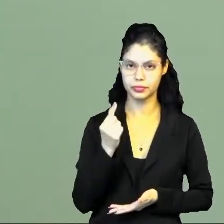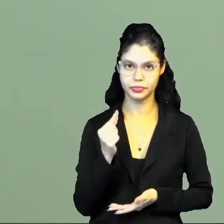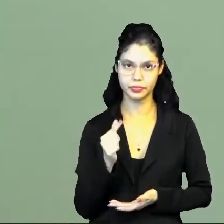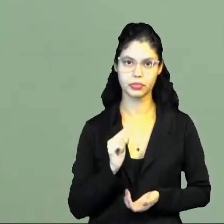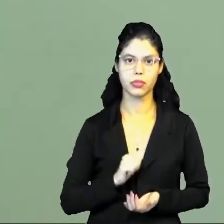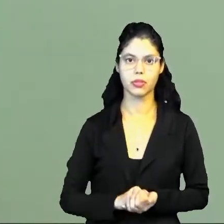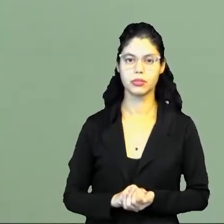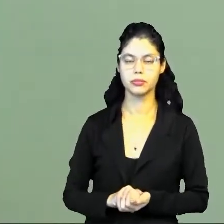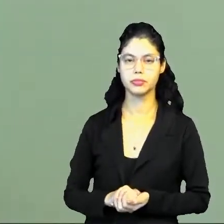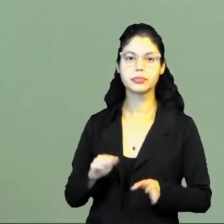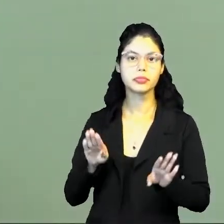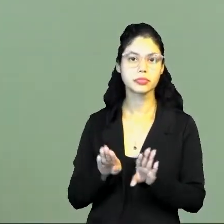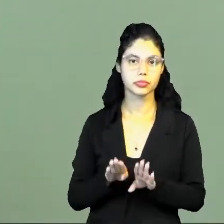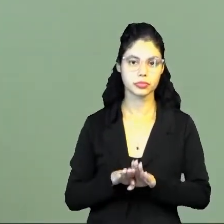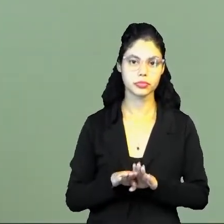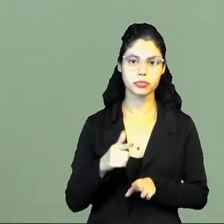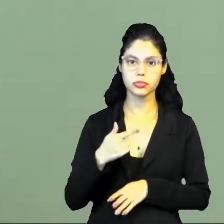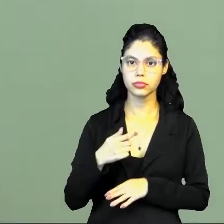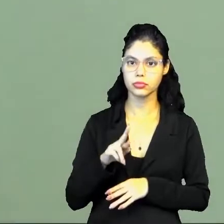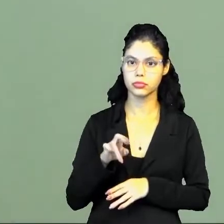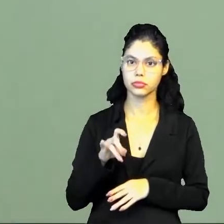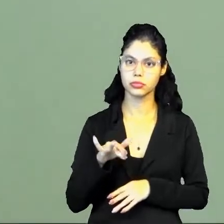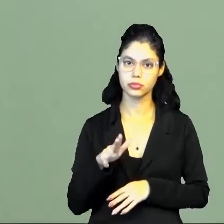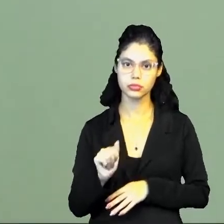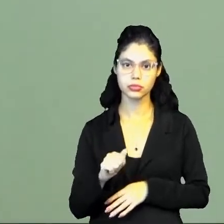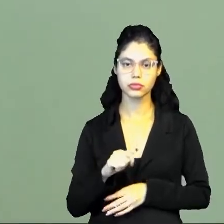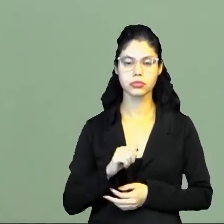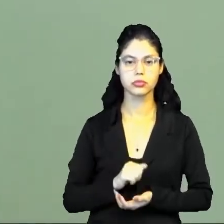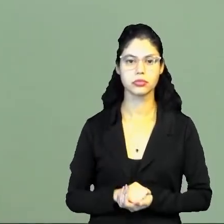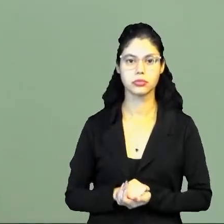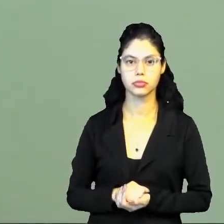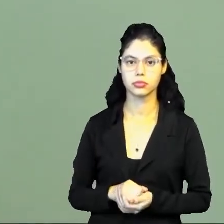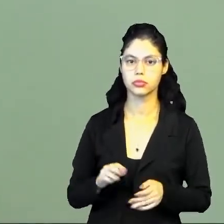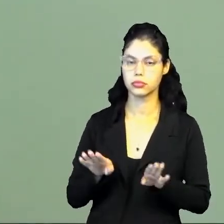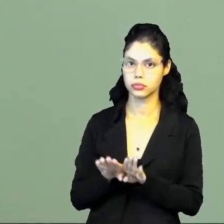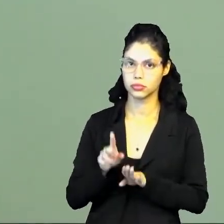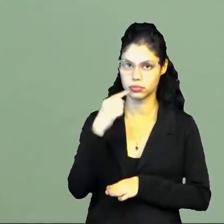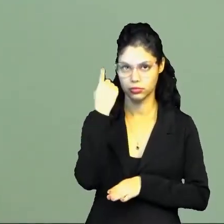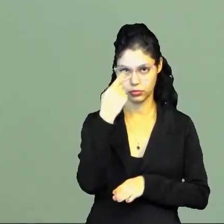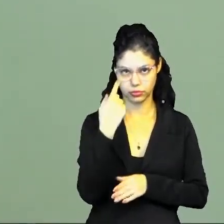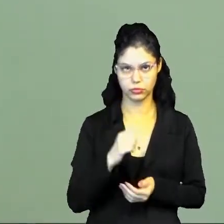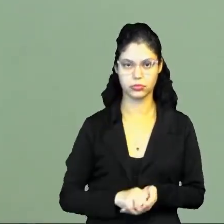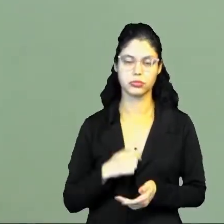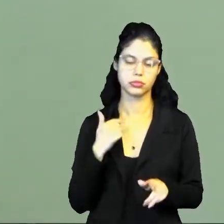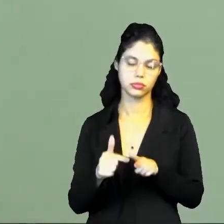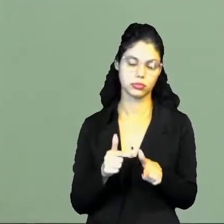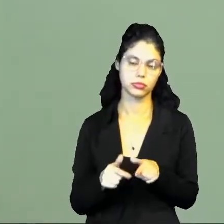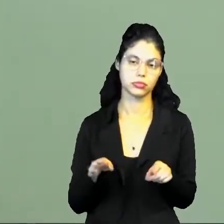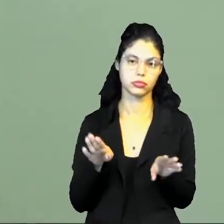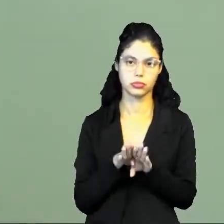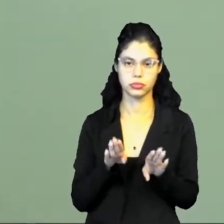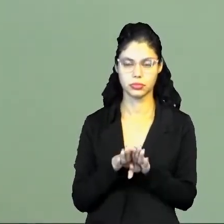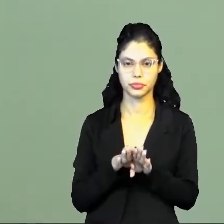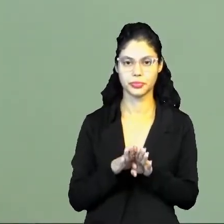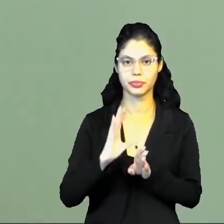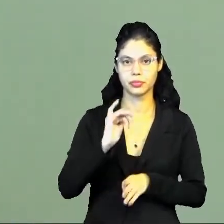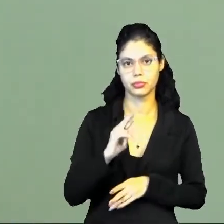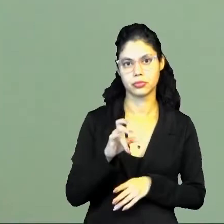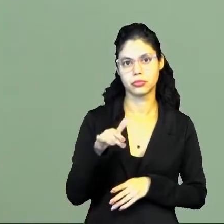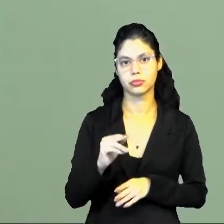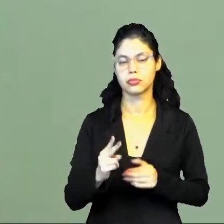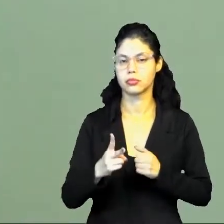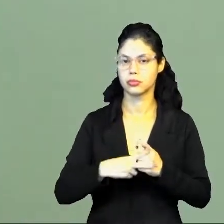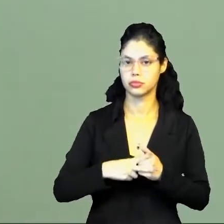né, da parte gramatical, né, nossa gramática normativa da língua espanhola, né? E vamos trabalhar com algumas conjugações, né,